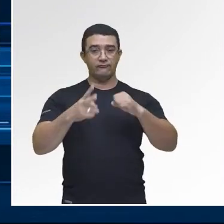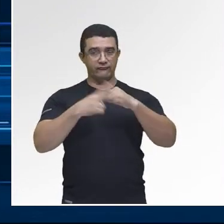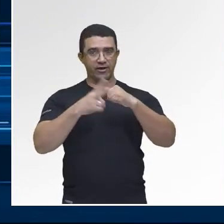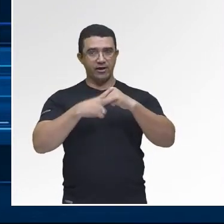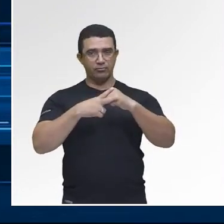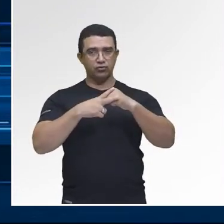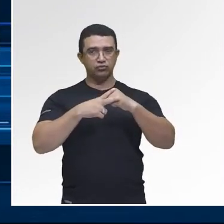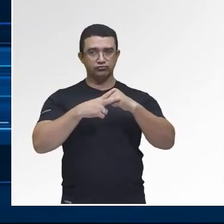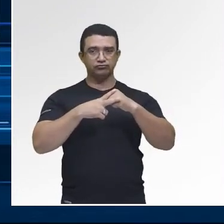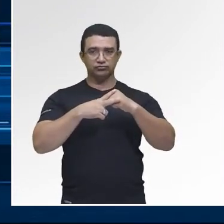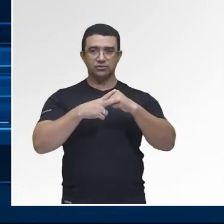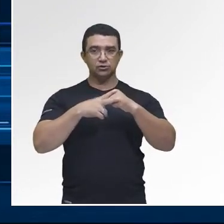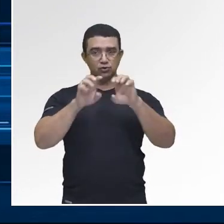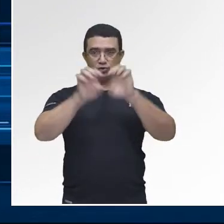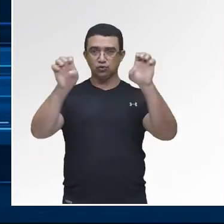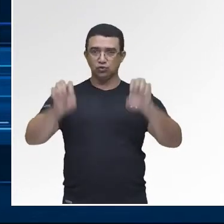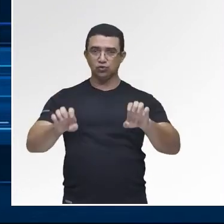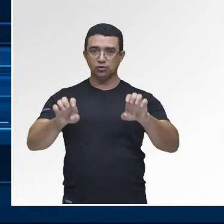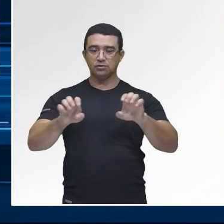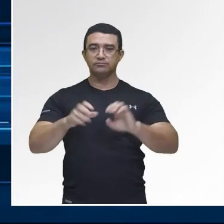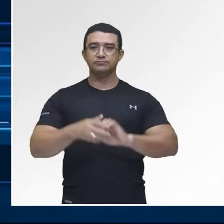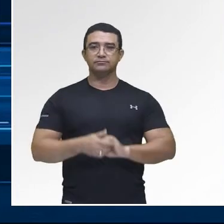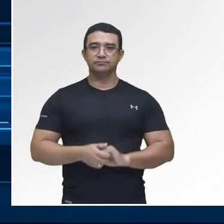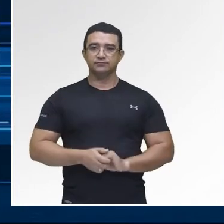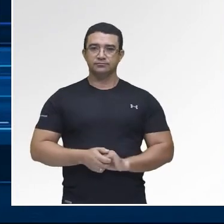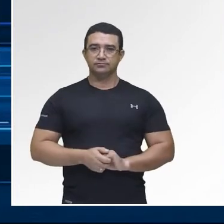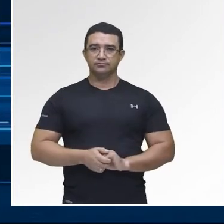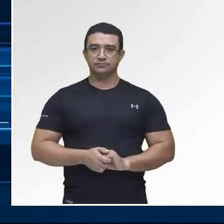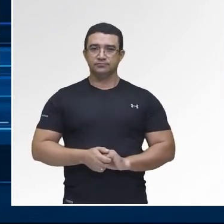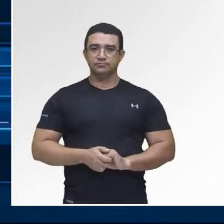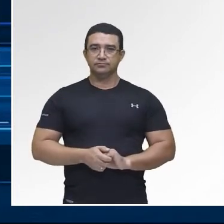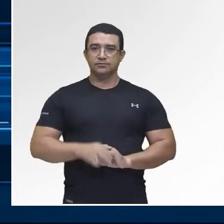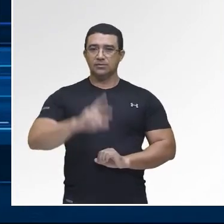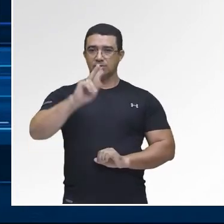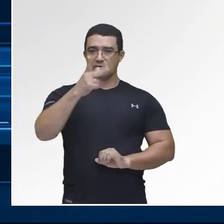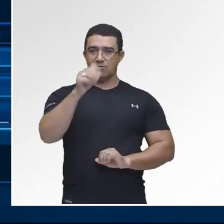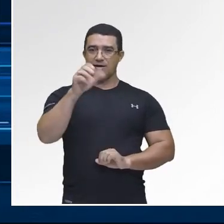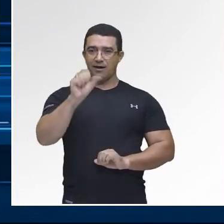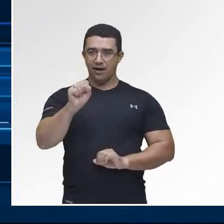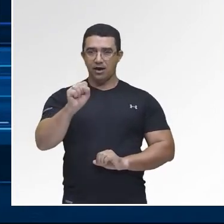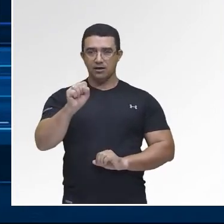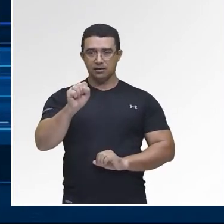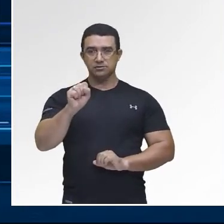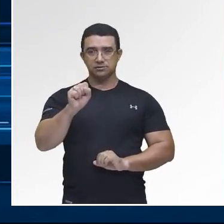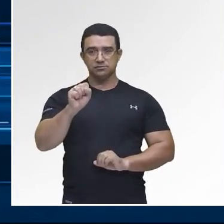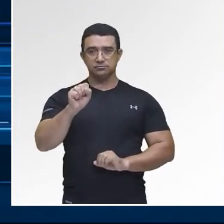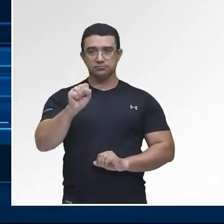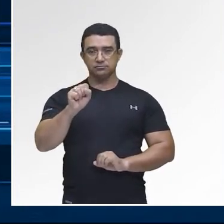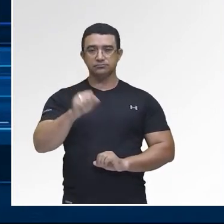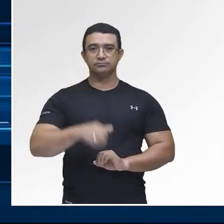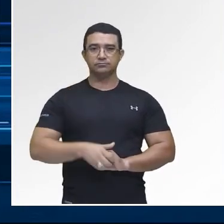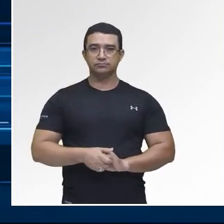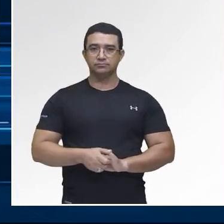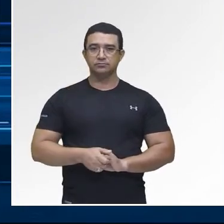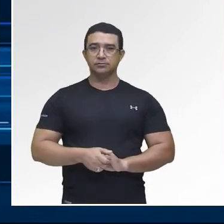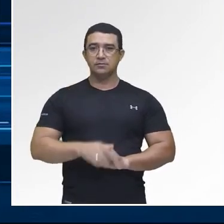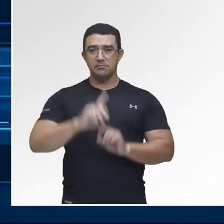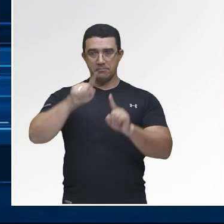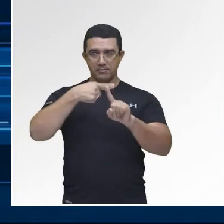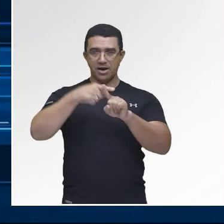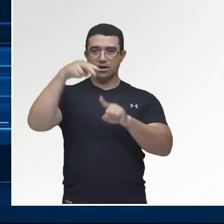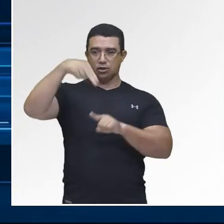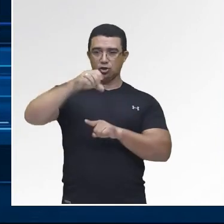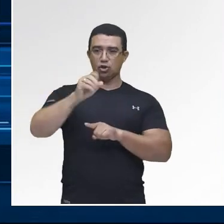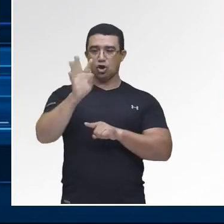vai dessa estrutura, o verbo que faz parte dessa estrutura, o have or has, mais o not, mais